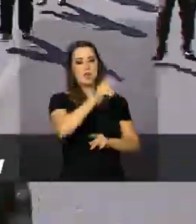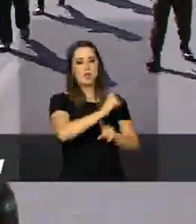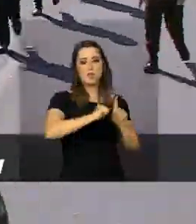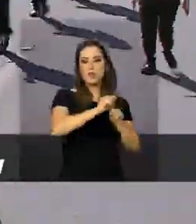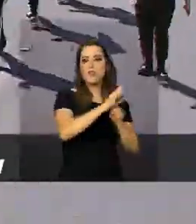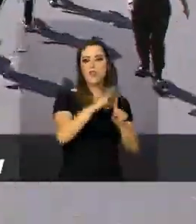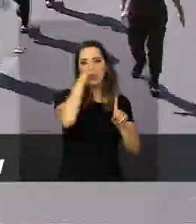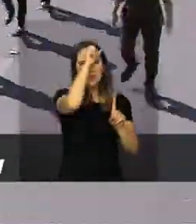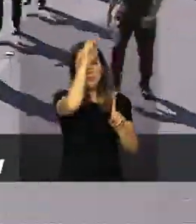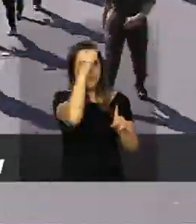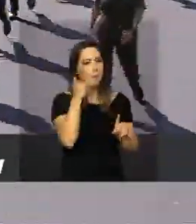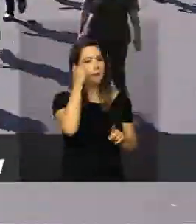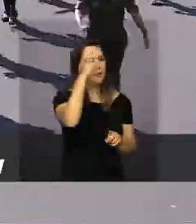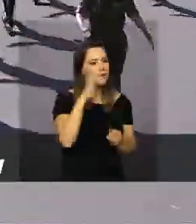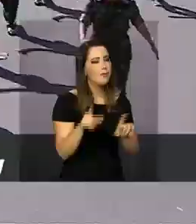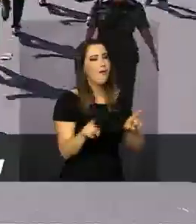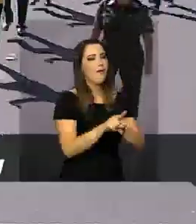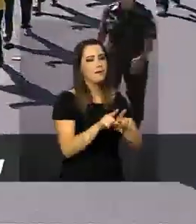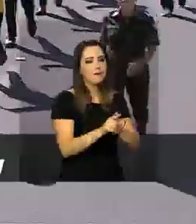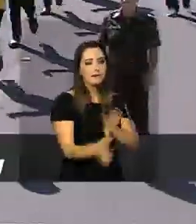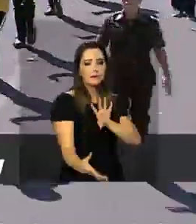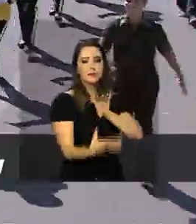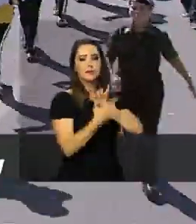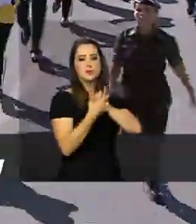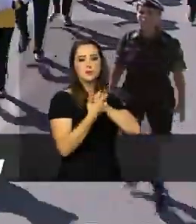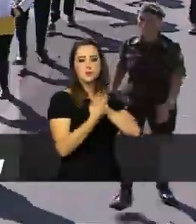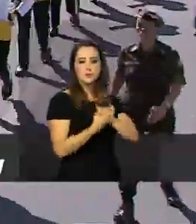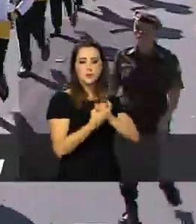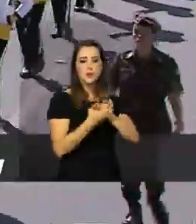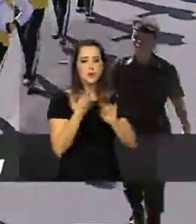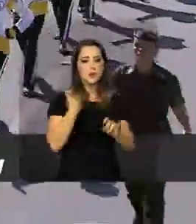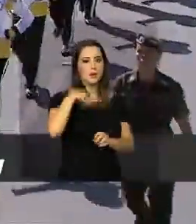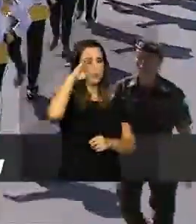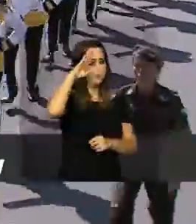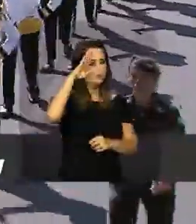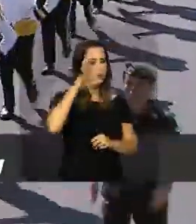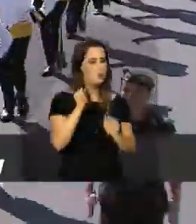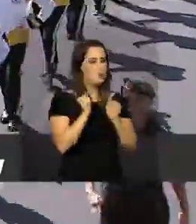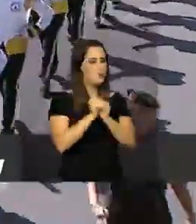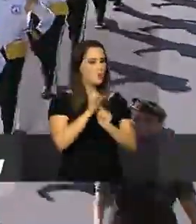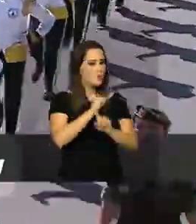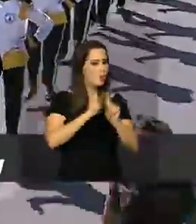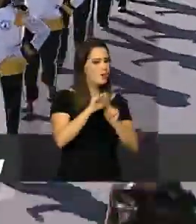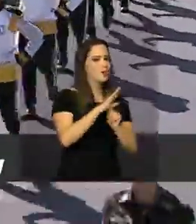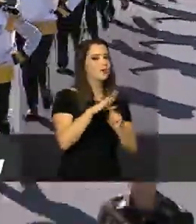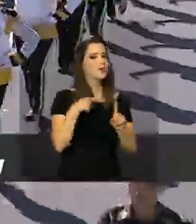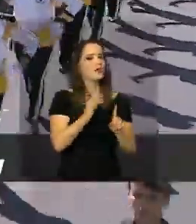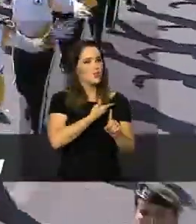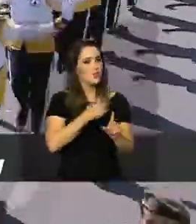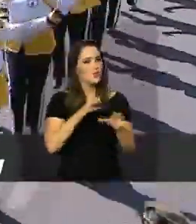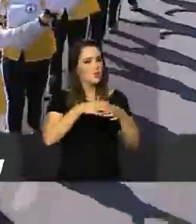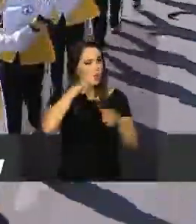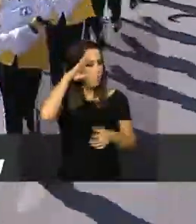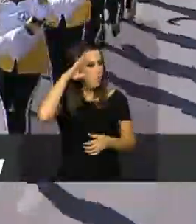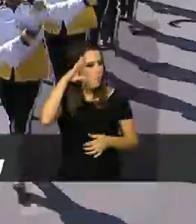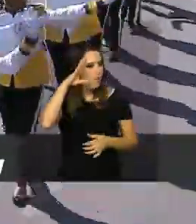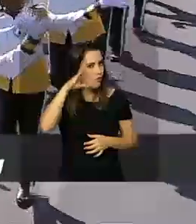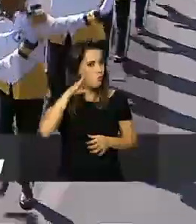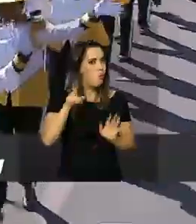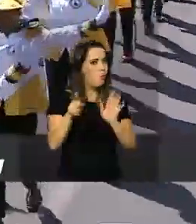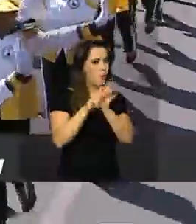e aproximando também, né, as nossas Forças Armadas com a nossa sociedade, que nós somos as Forças Armadas do